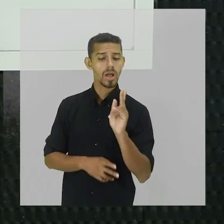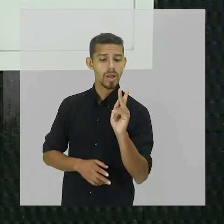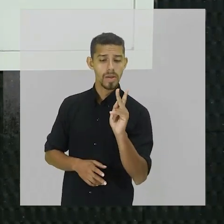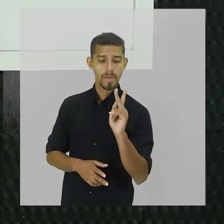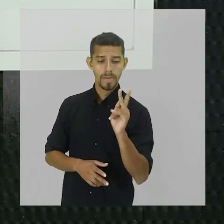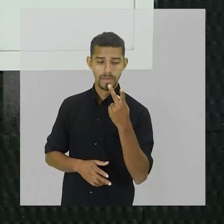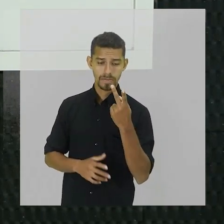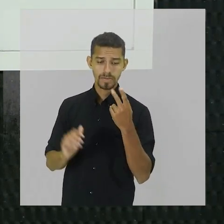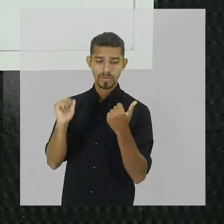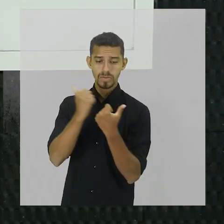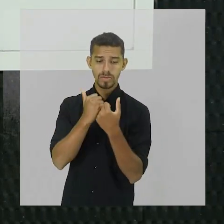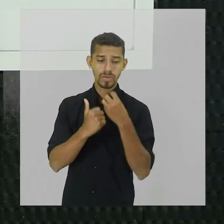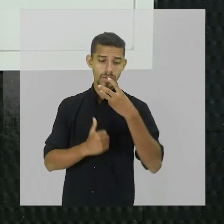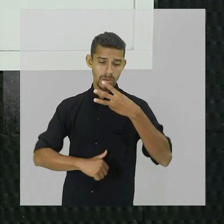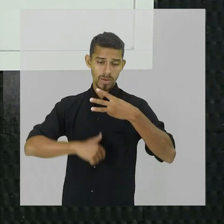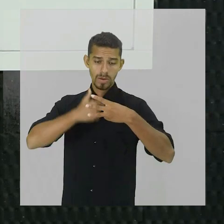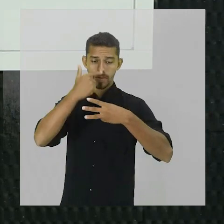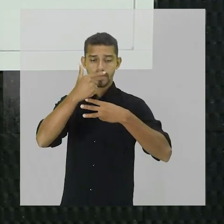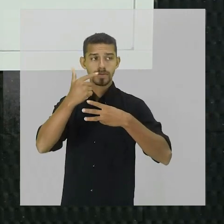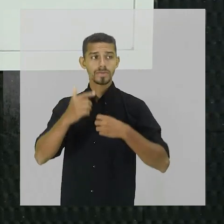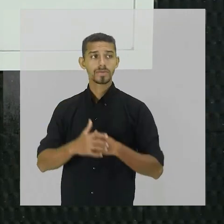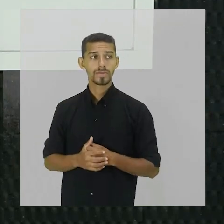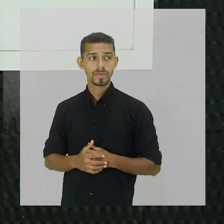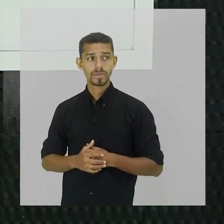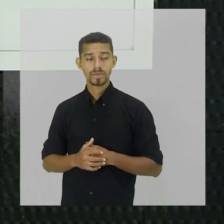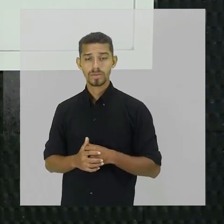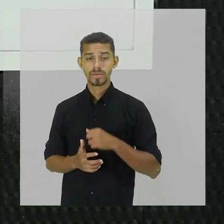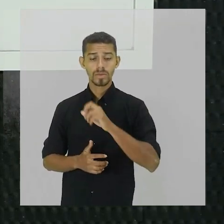quadrado, o raio é quem ele quer saber quem é. Ó.